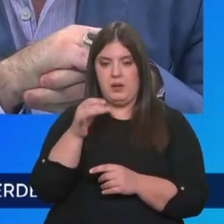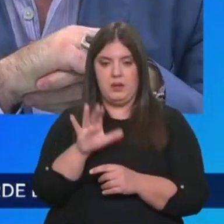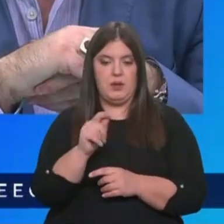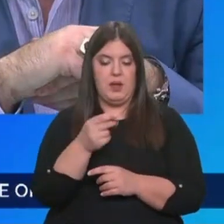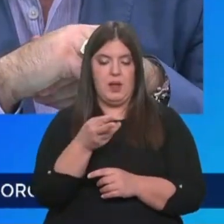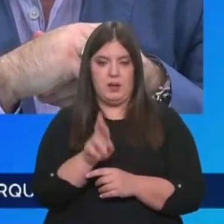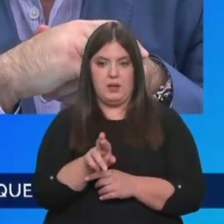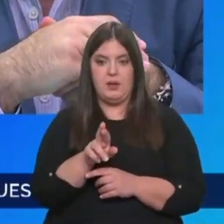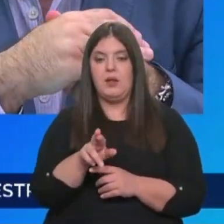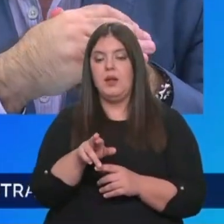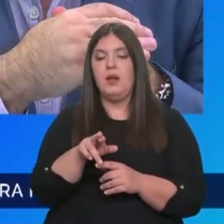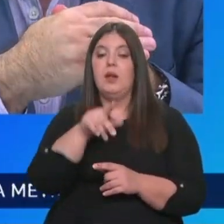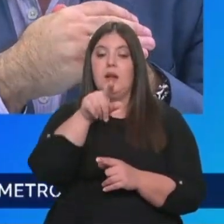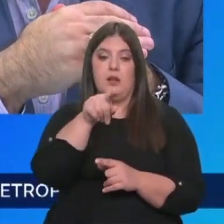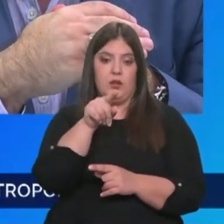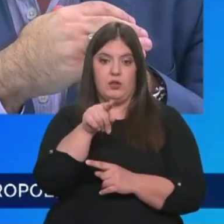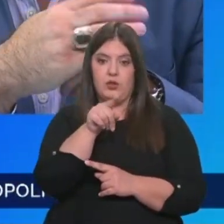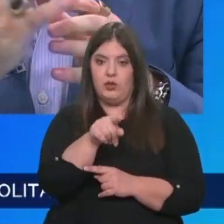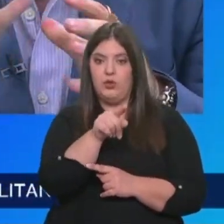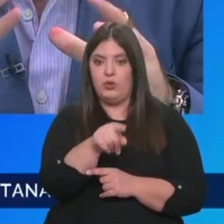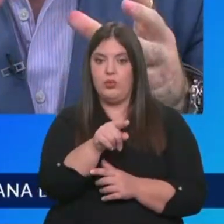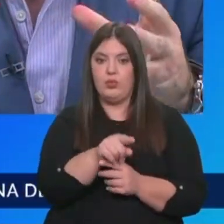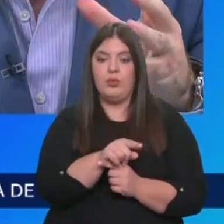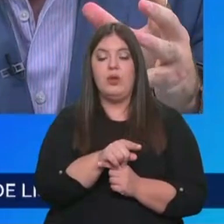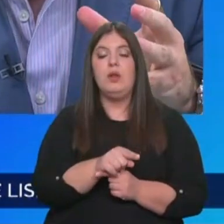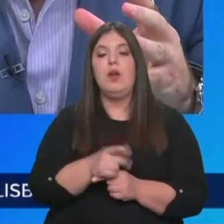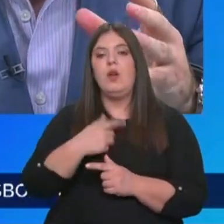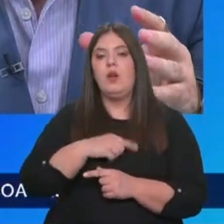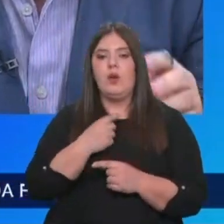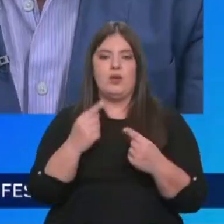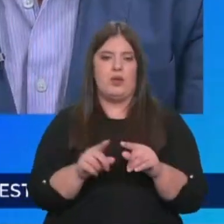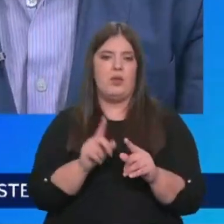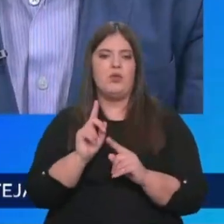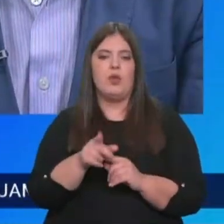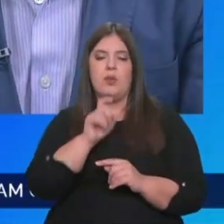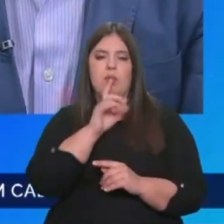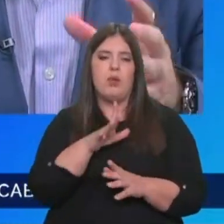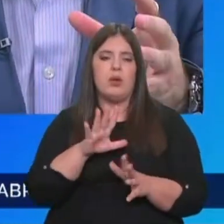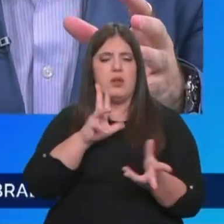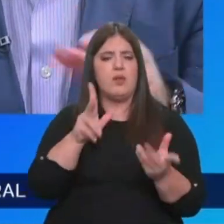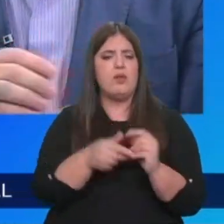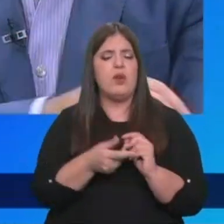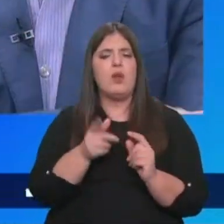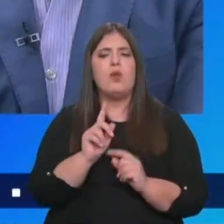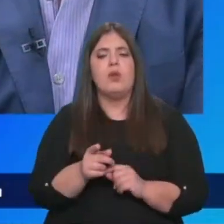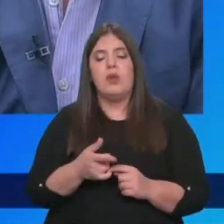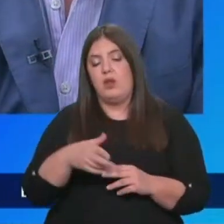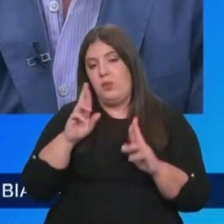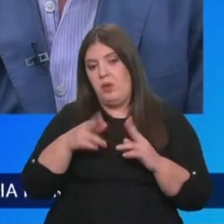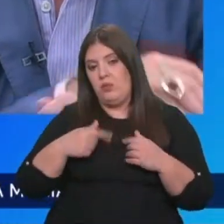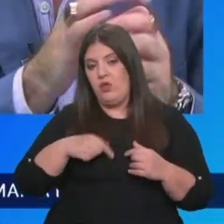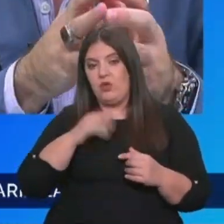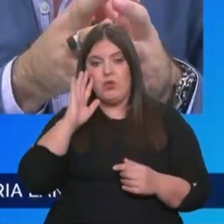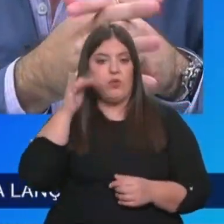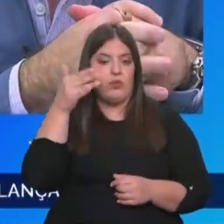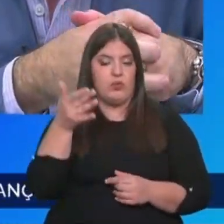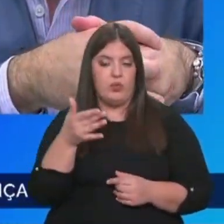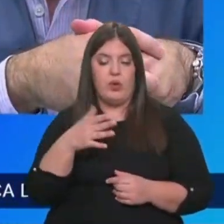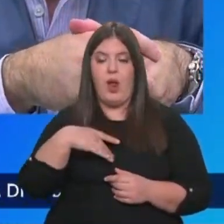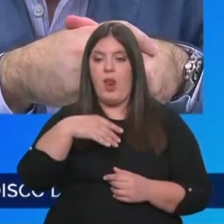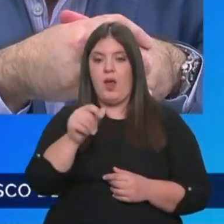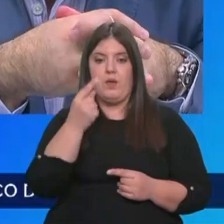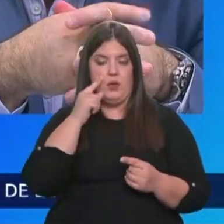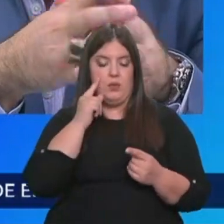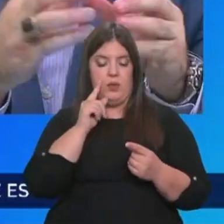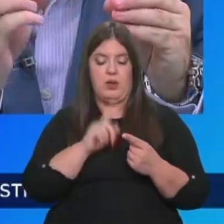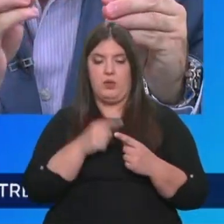cápsula da SpaceX, o que é que nós temos ali que pode ser revolucionário também, esperemos nós, no futuro? Então levam-se ali experiências